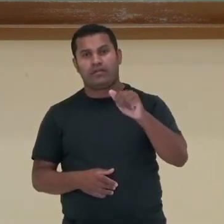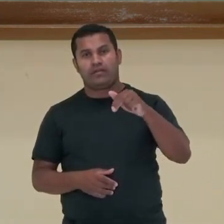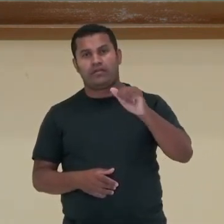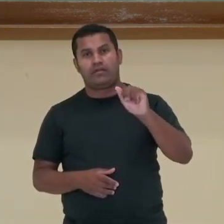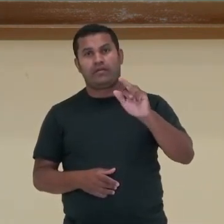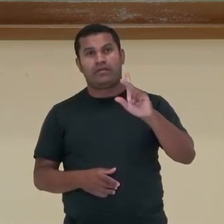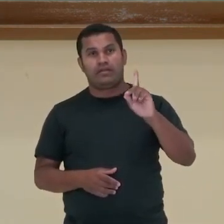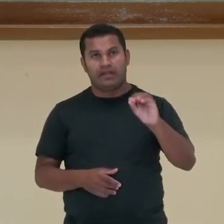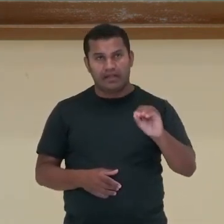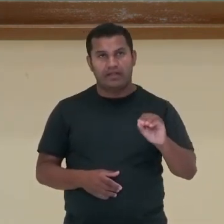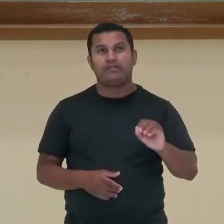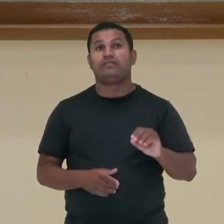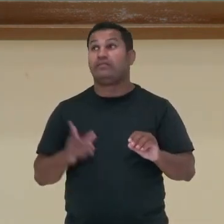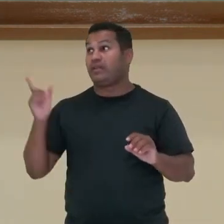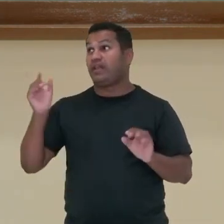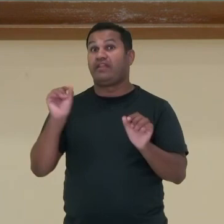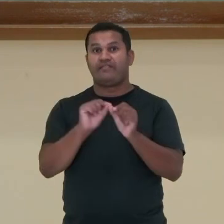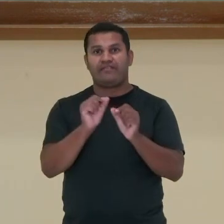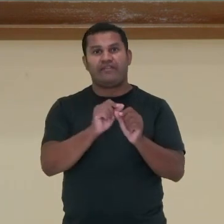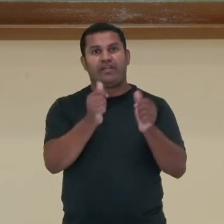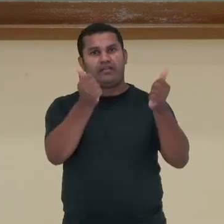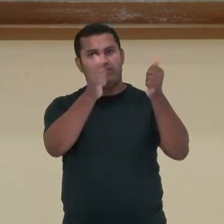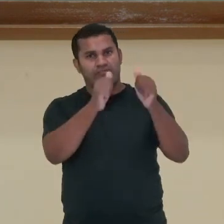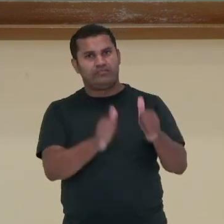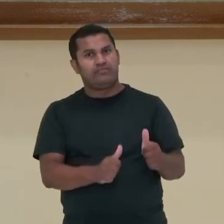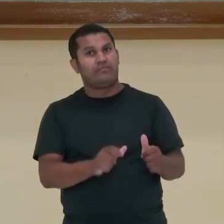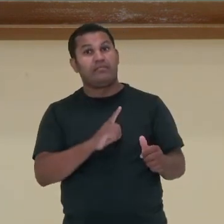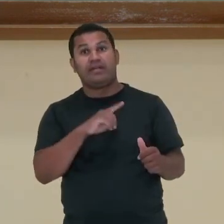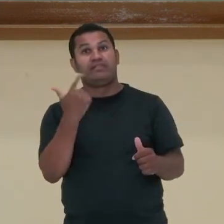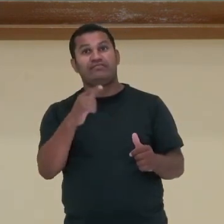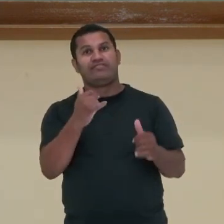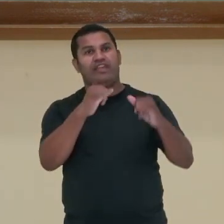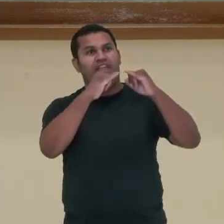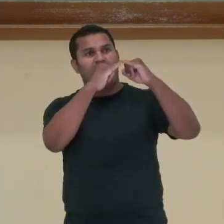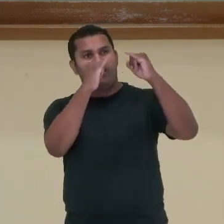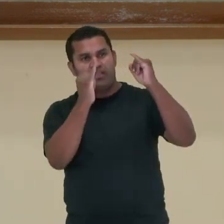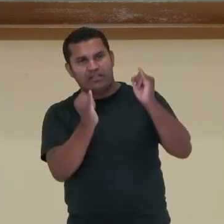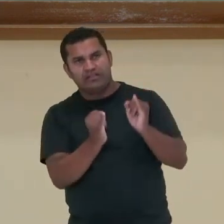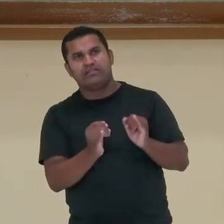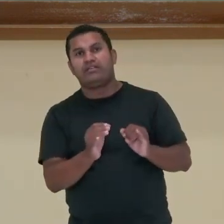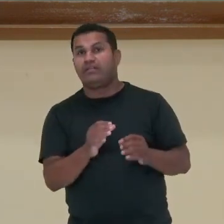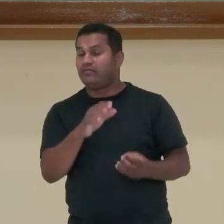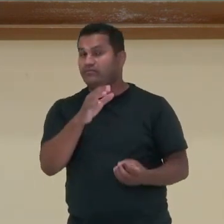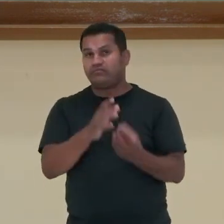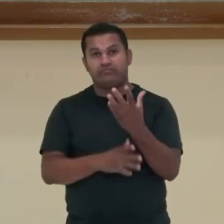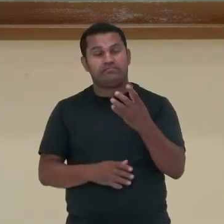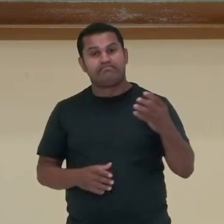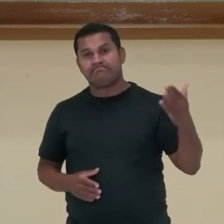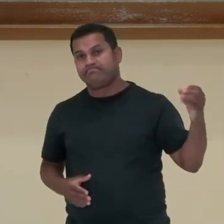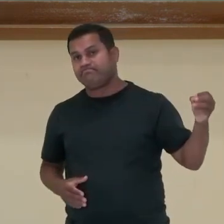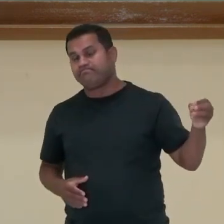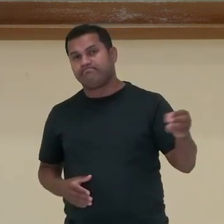não tenham linhas definidas, mas linhas esfumaçadas, que vai dar uma grande revolução também.